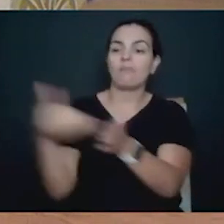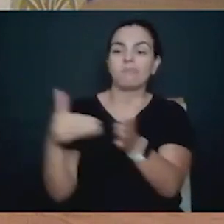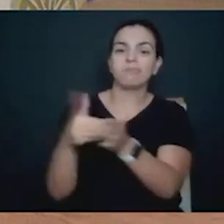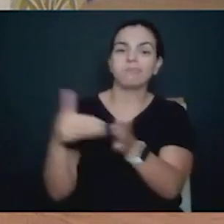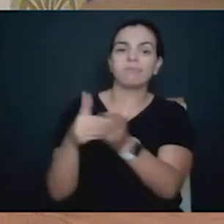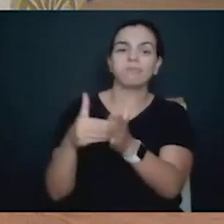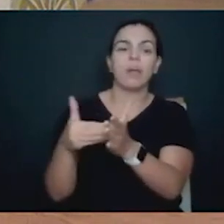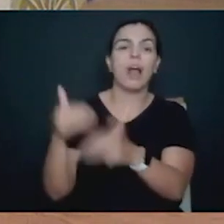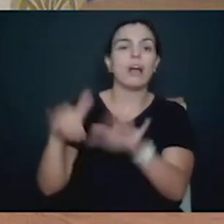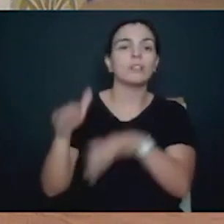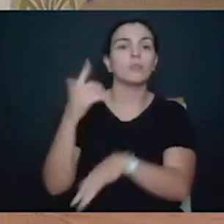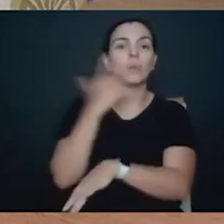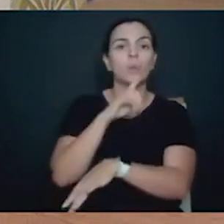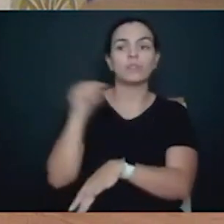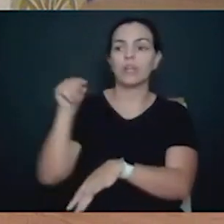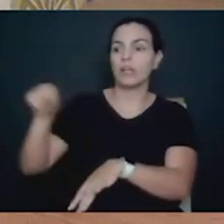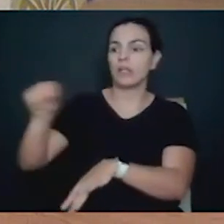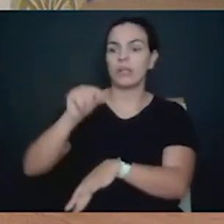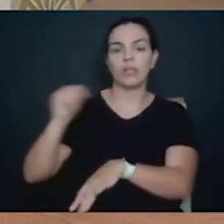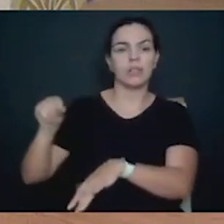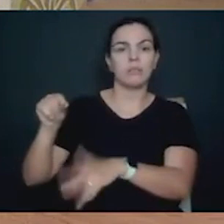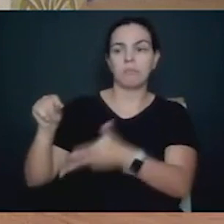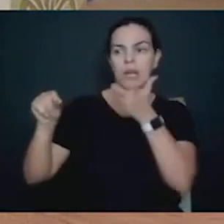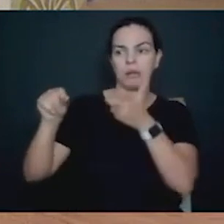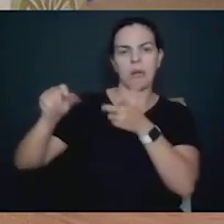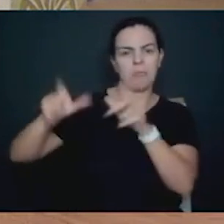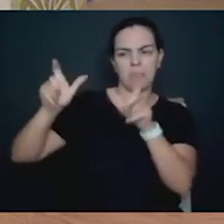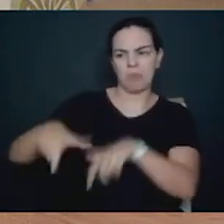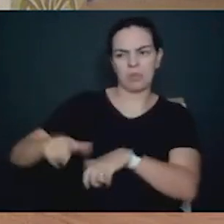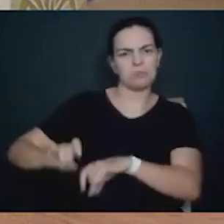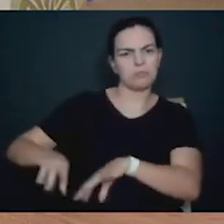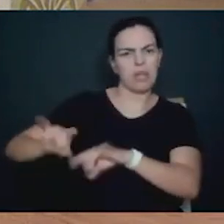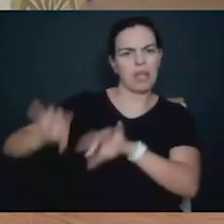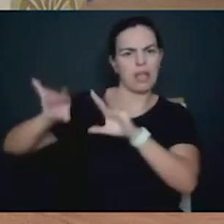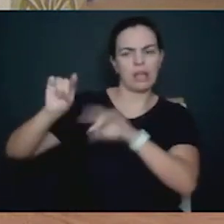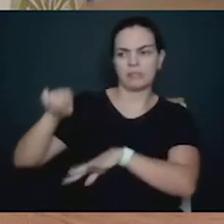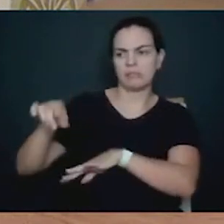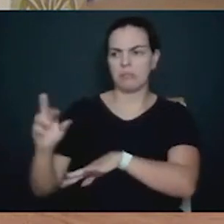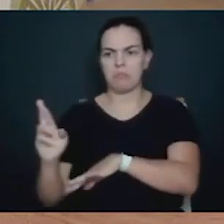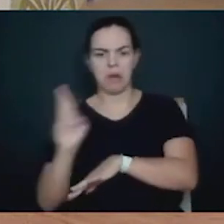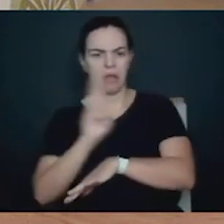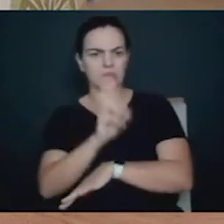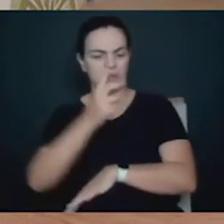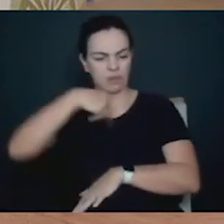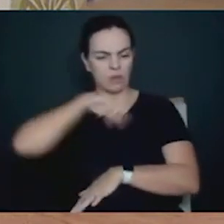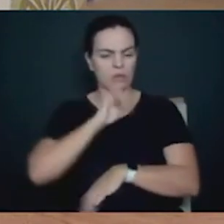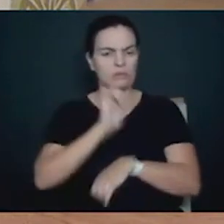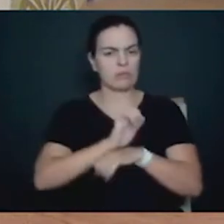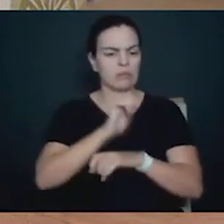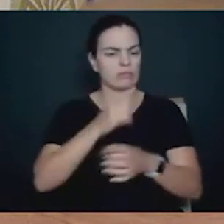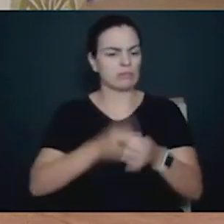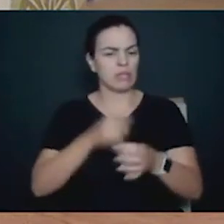que a gente possa identificar grandes talentos, pessoas que podem representar nossa cidade, nosso estado, nosso país, em